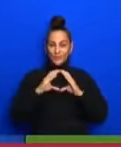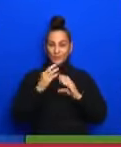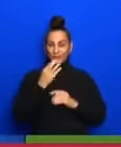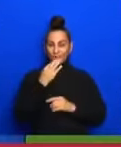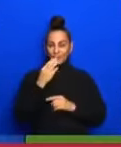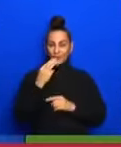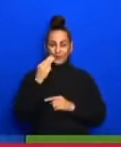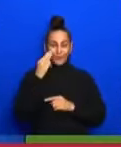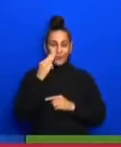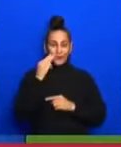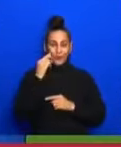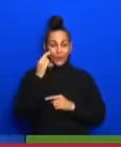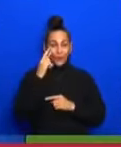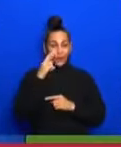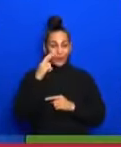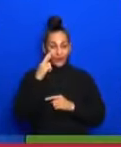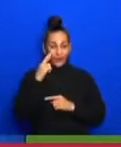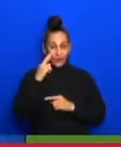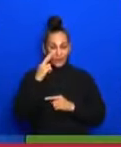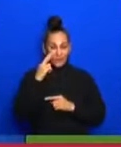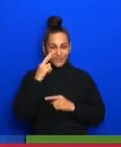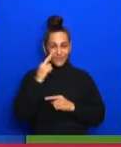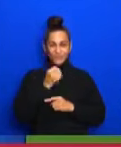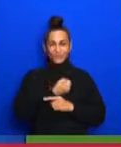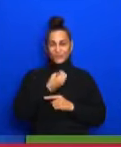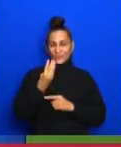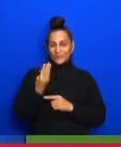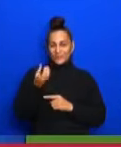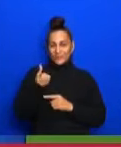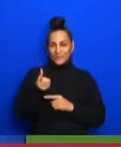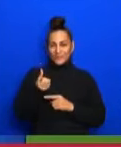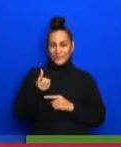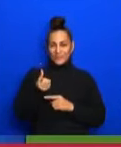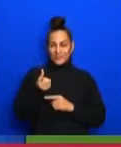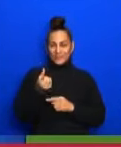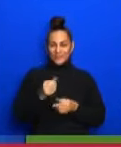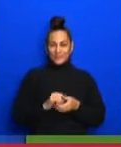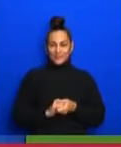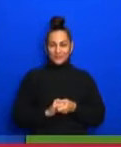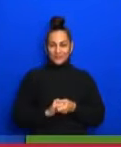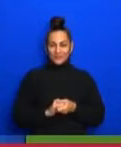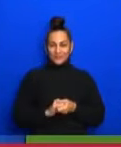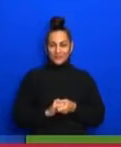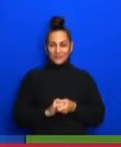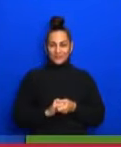rosa, 36. Rosa, 36.